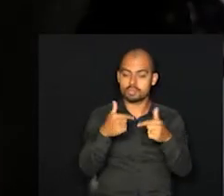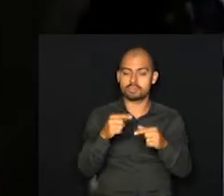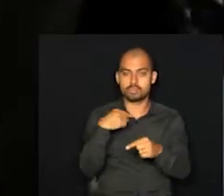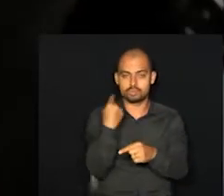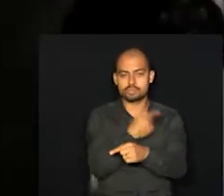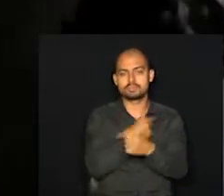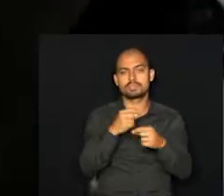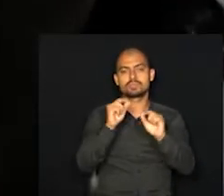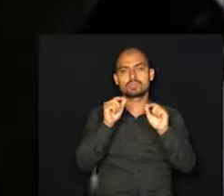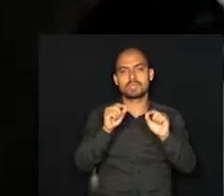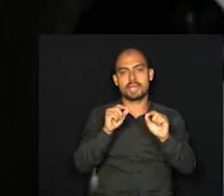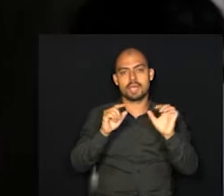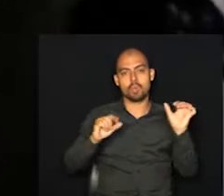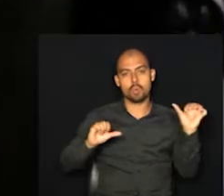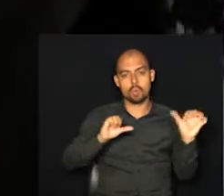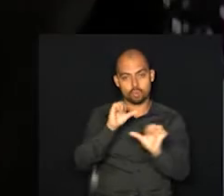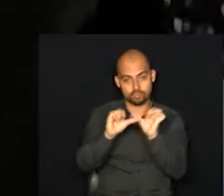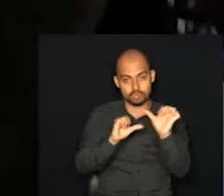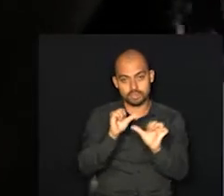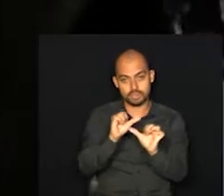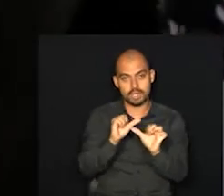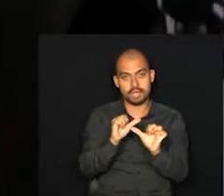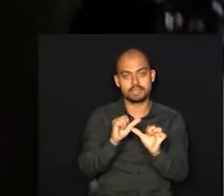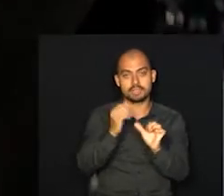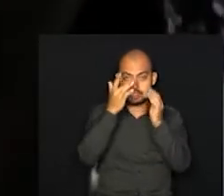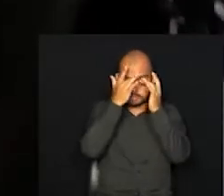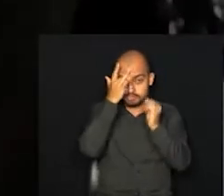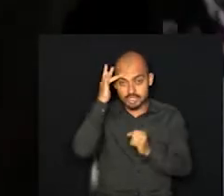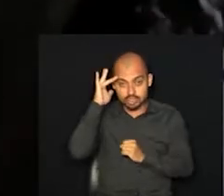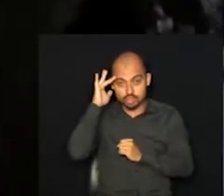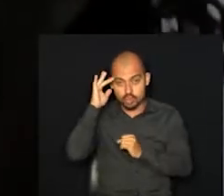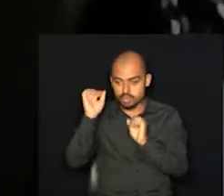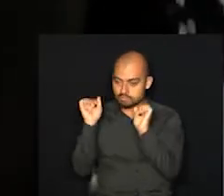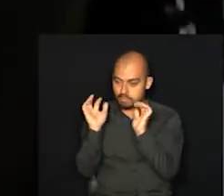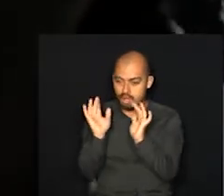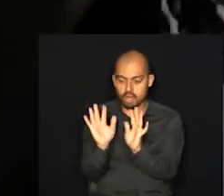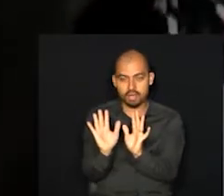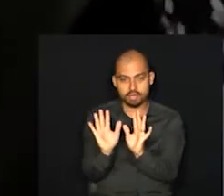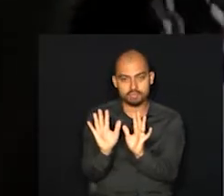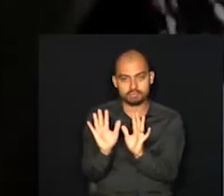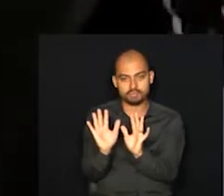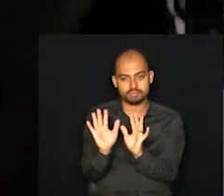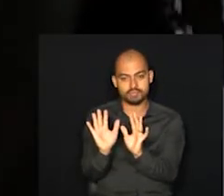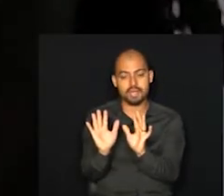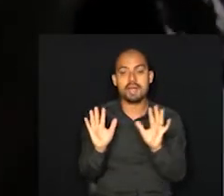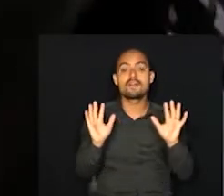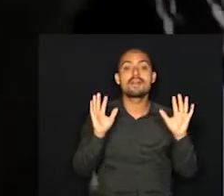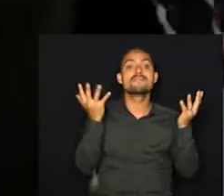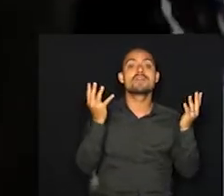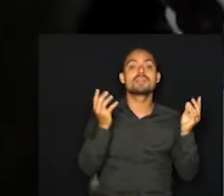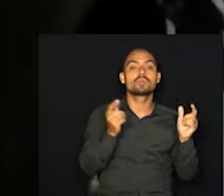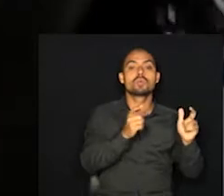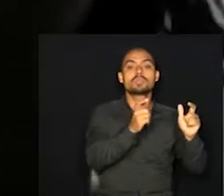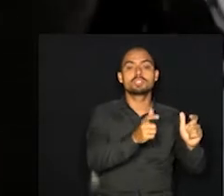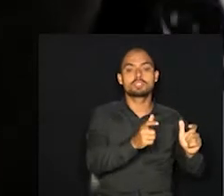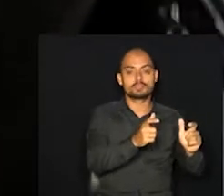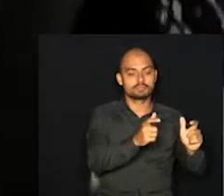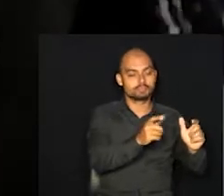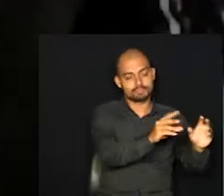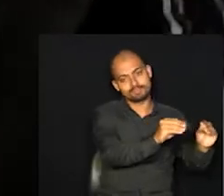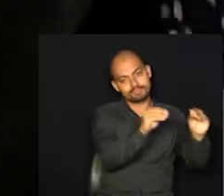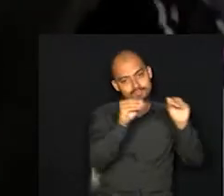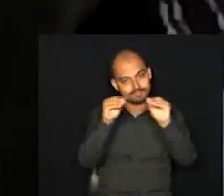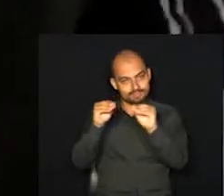forma itinerante e levar para as periferias, onde as pessoas tenham menos condições de se deslocar e